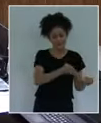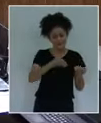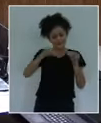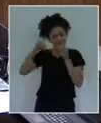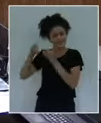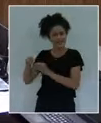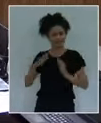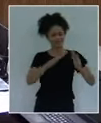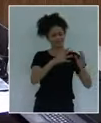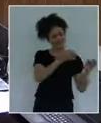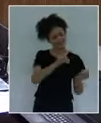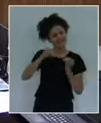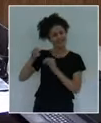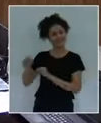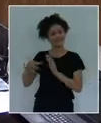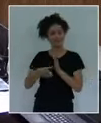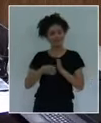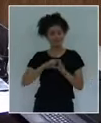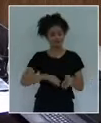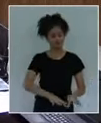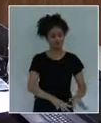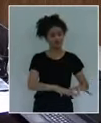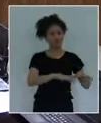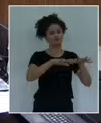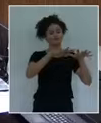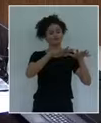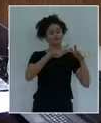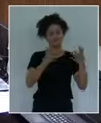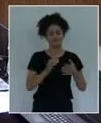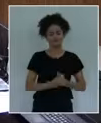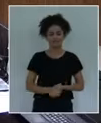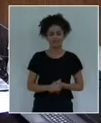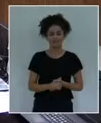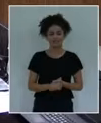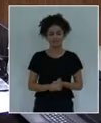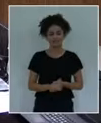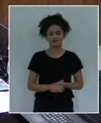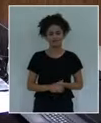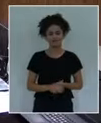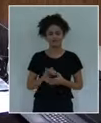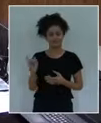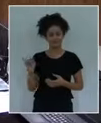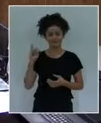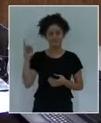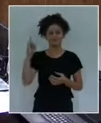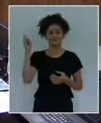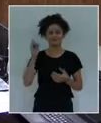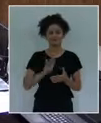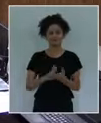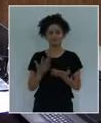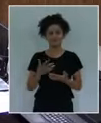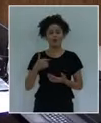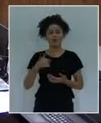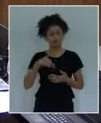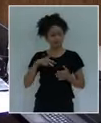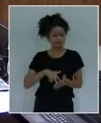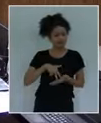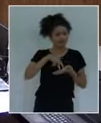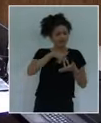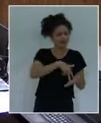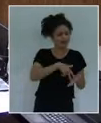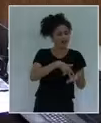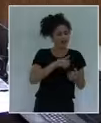conforme, assim, a previsão que veio já estava dentro do previsto, né? Então, é importante. Então, assim, eu estive lá acompanhando os